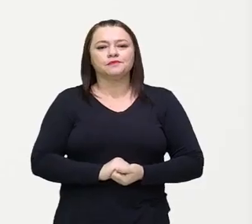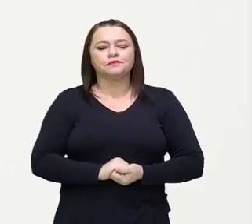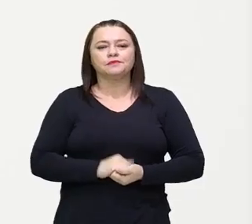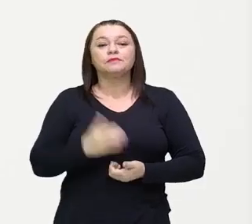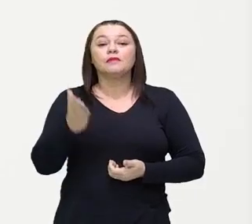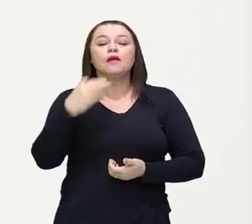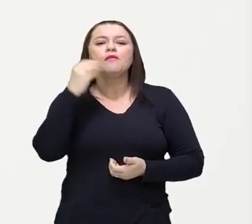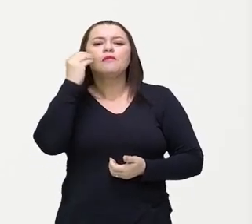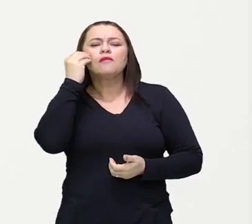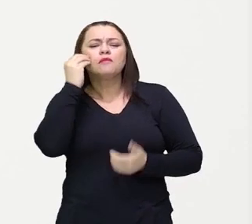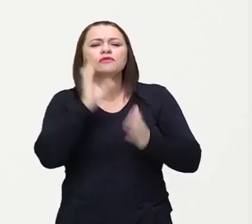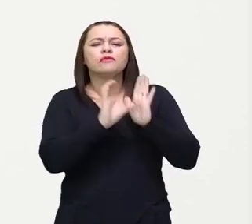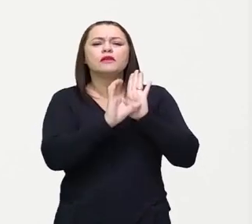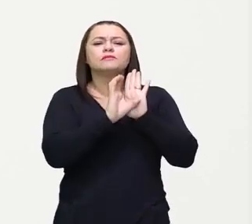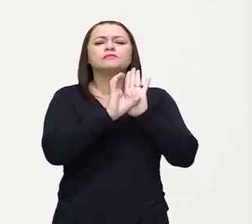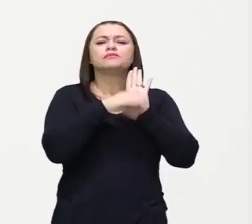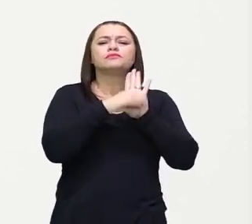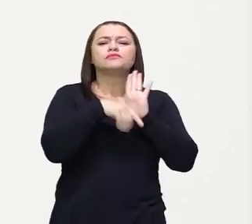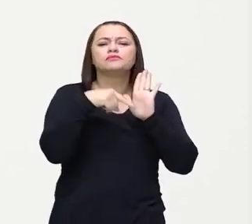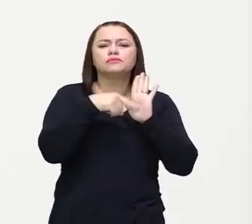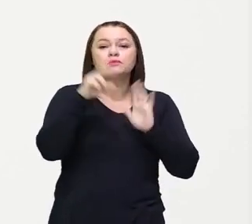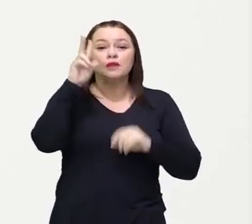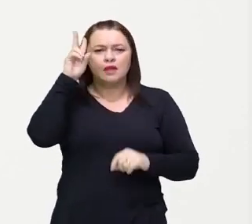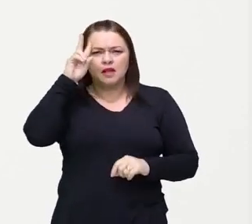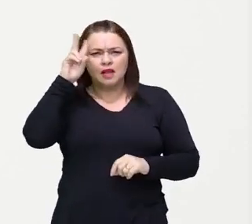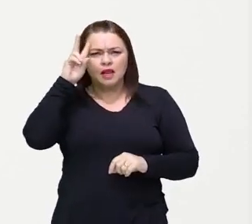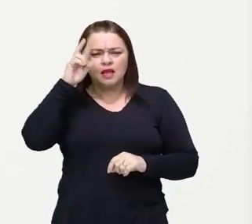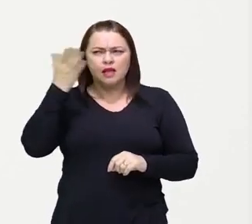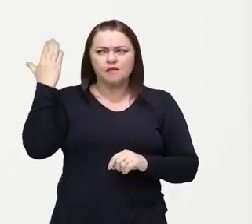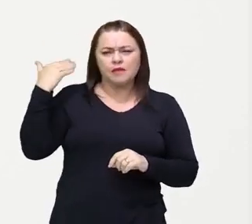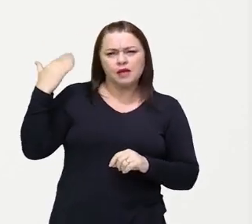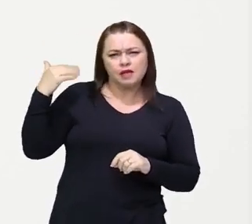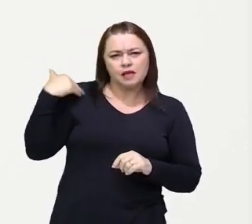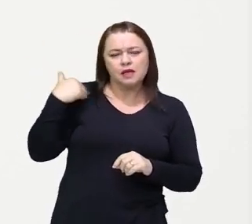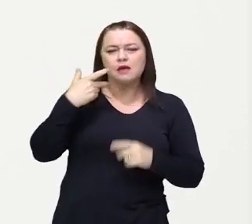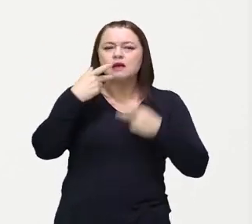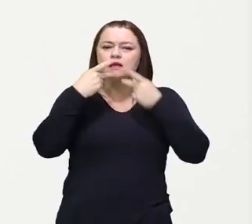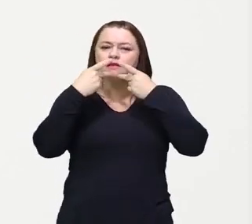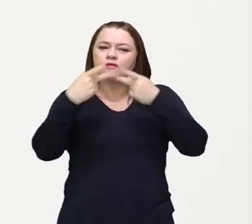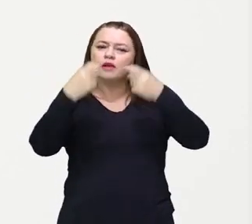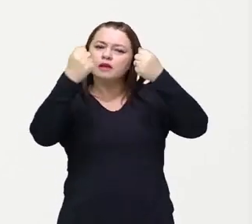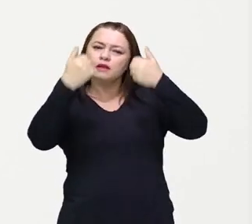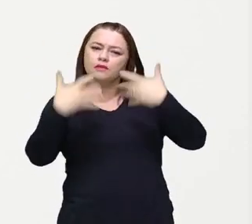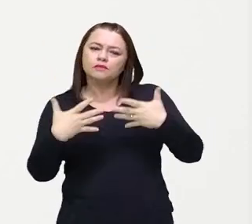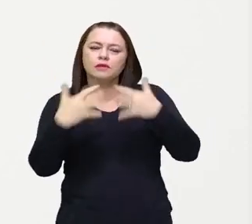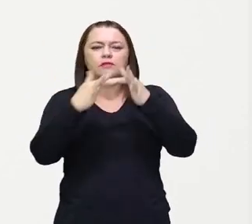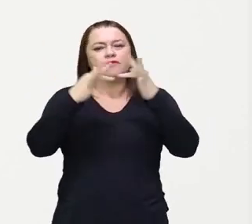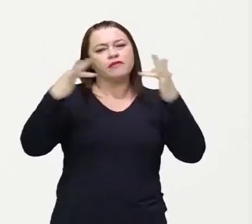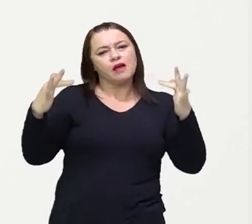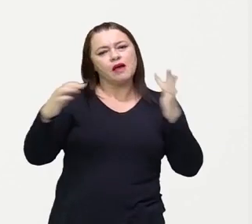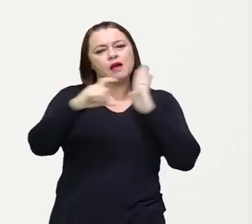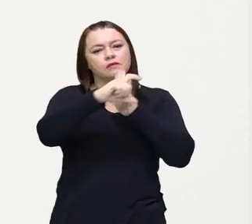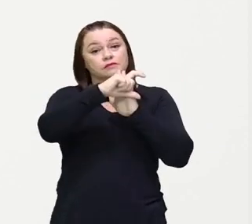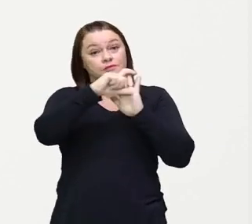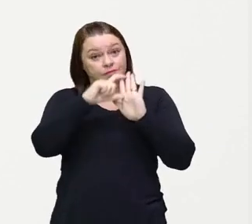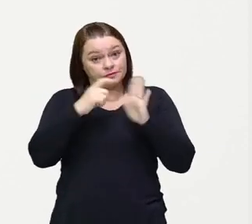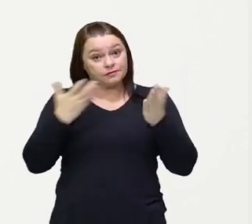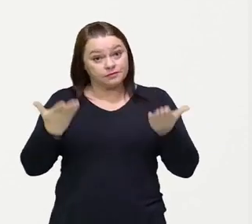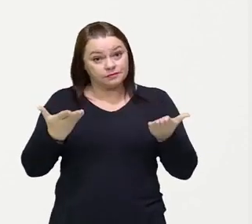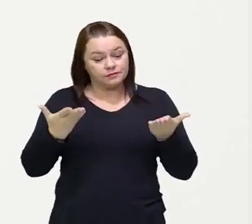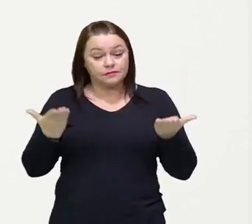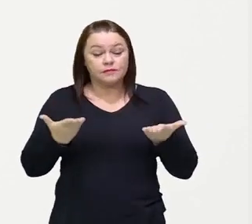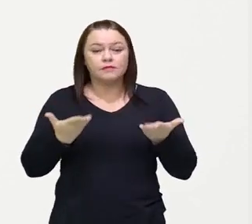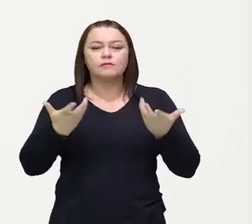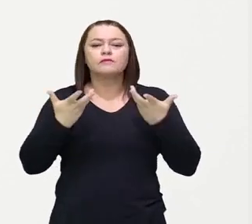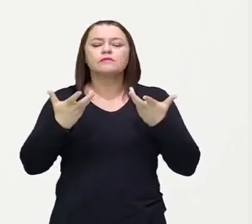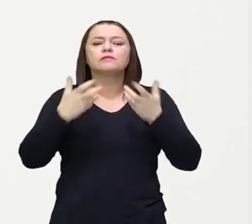Vamos conceituar agora o conteúdo. Lembra que lá no início eu falei sobre as frases, sobre o parágrafo? Agora eu quero